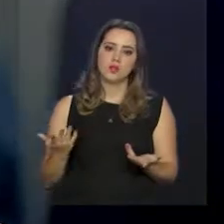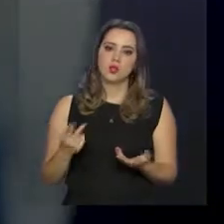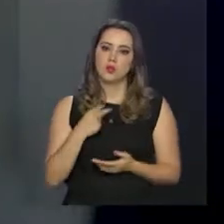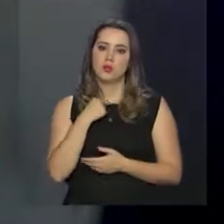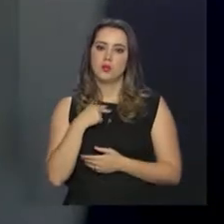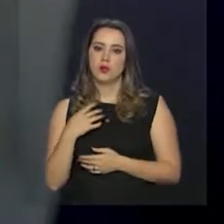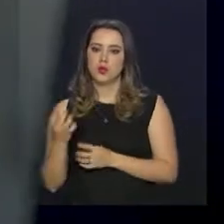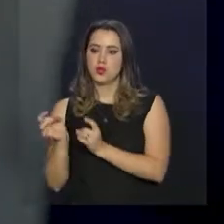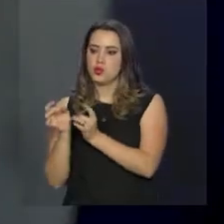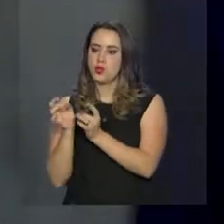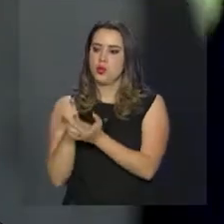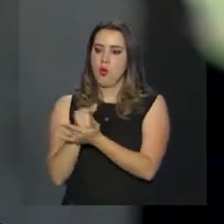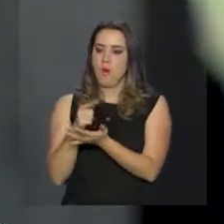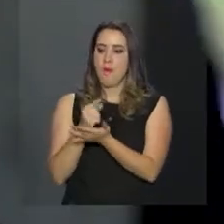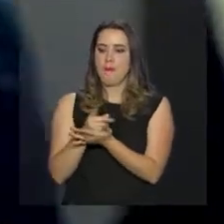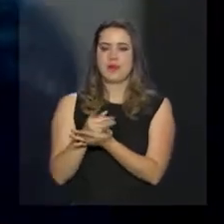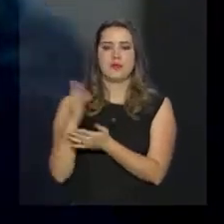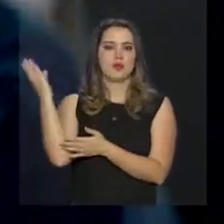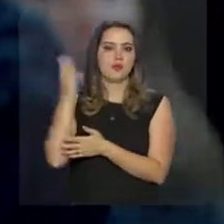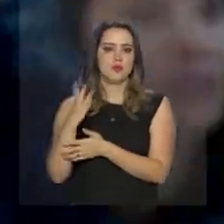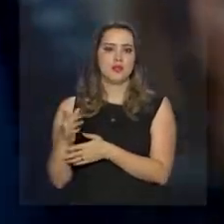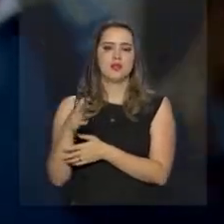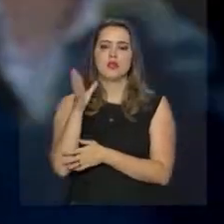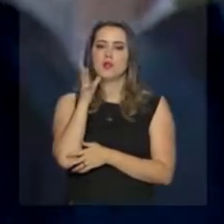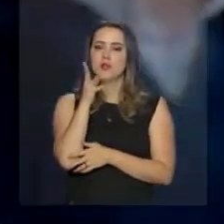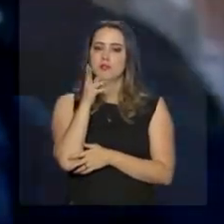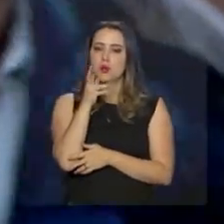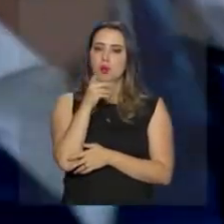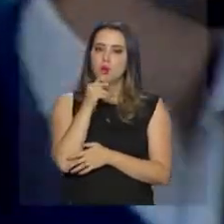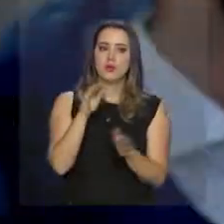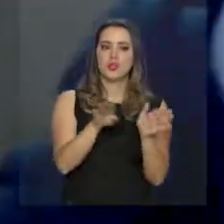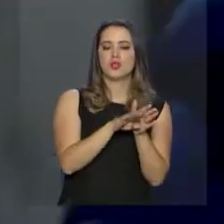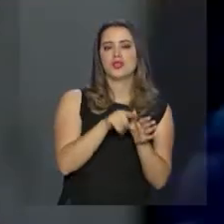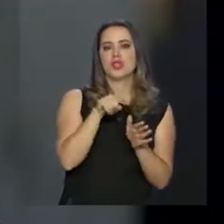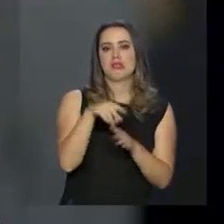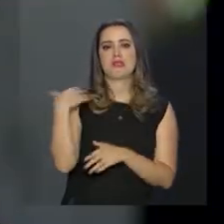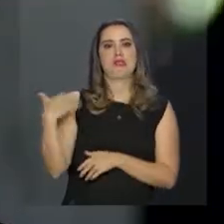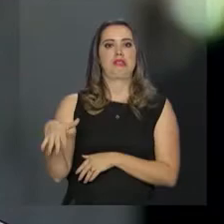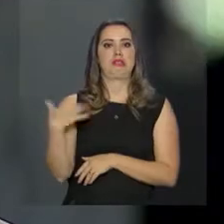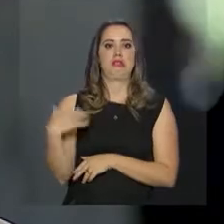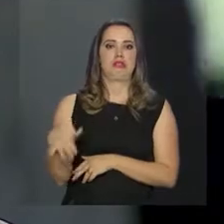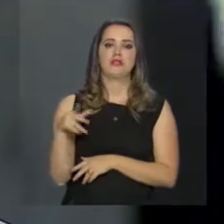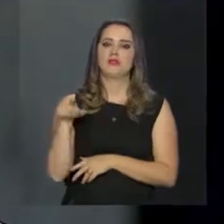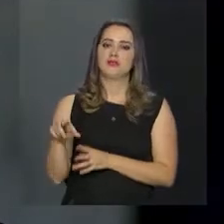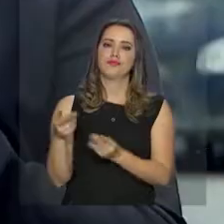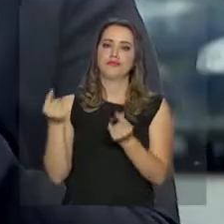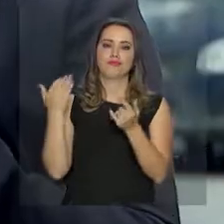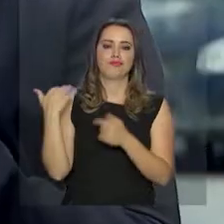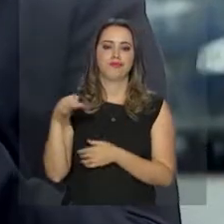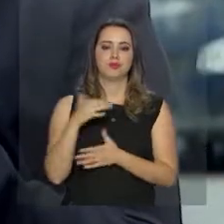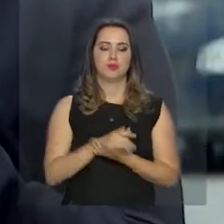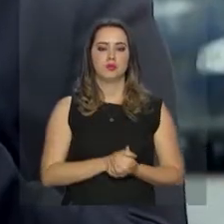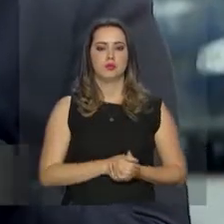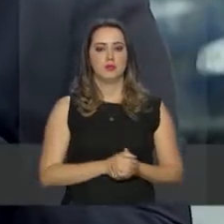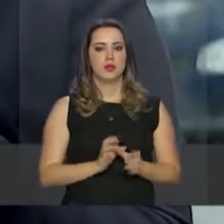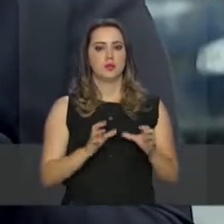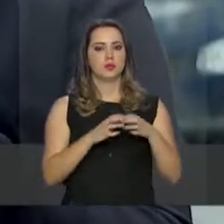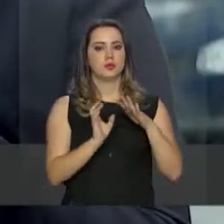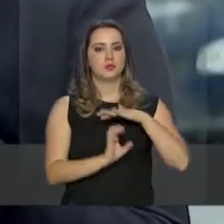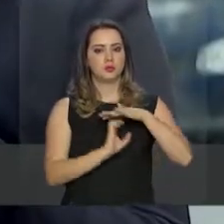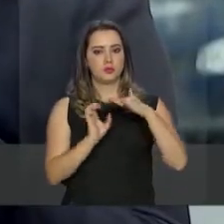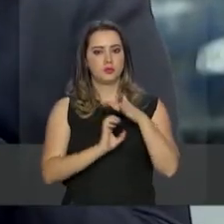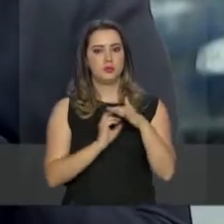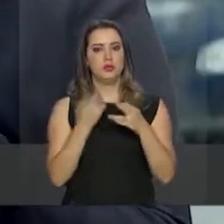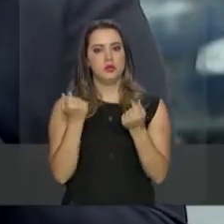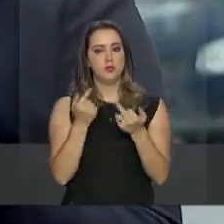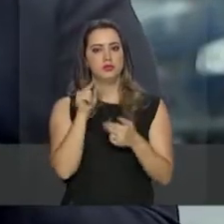trazermos do Brasil, porque o processo de importação é muito lento e caro. É muito custoso isso. Para que os pequenos empresários,